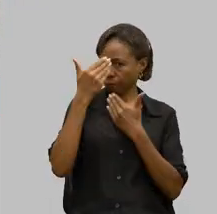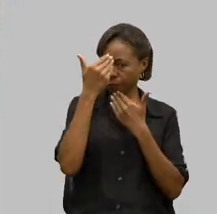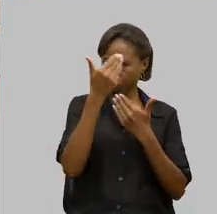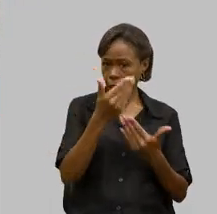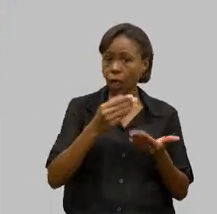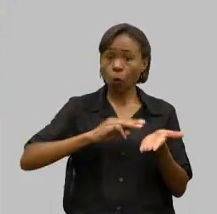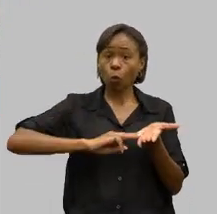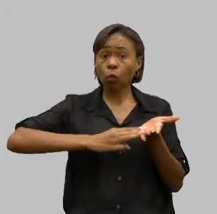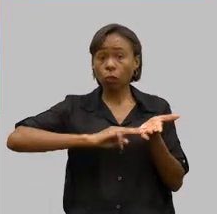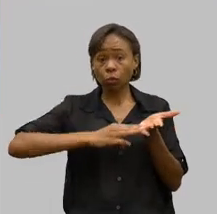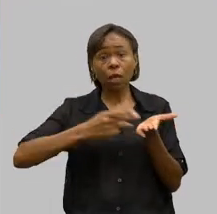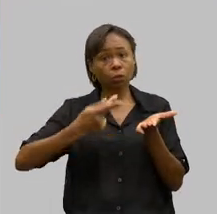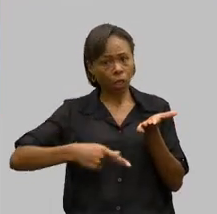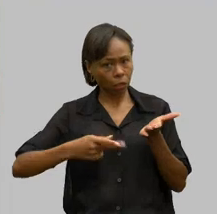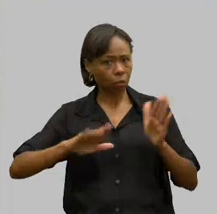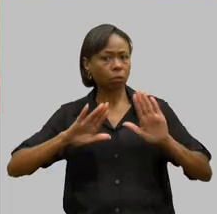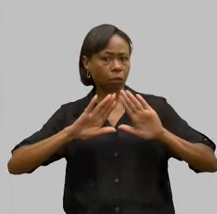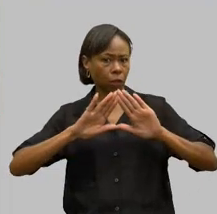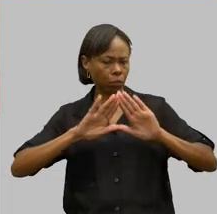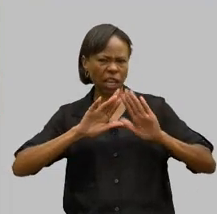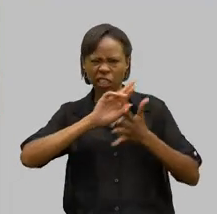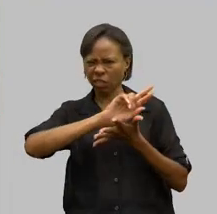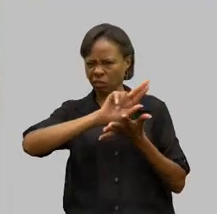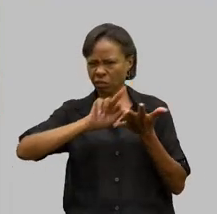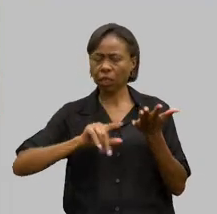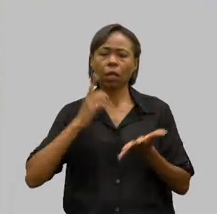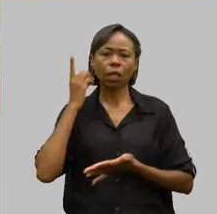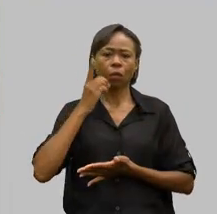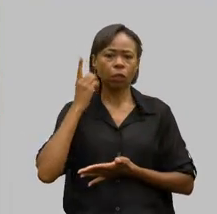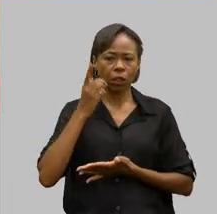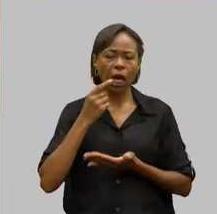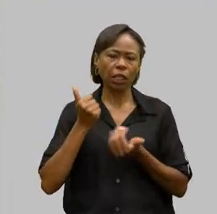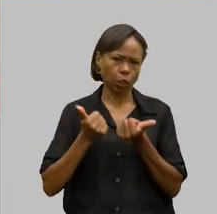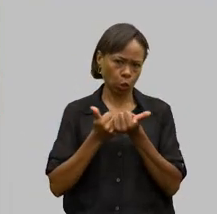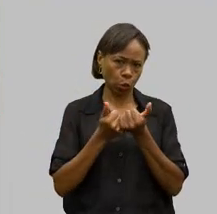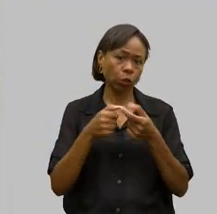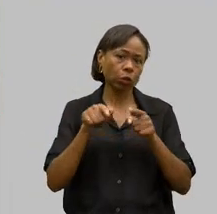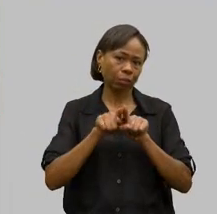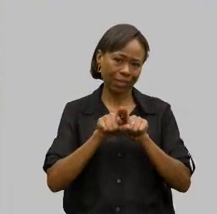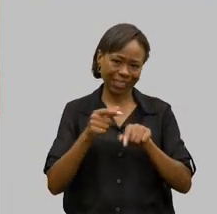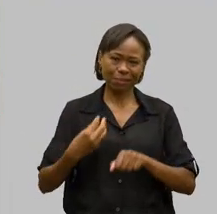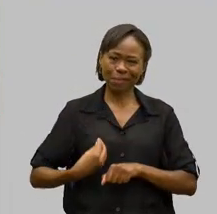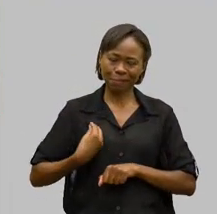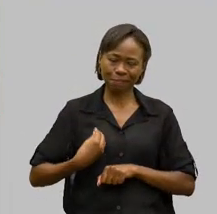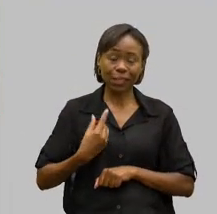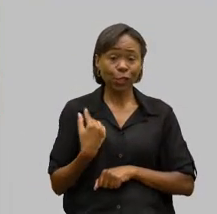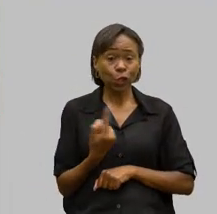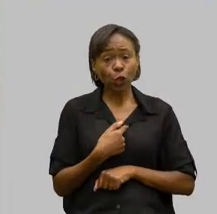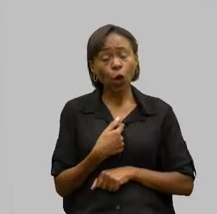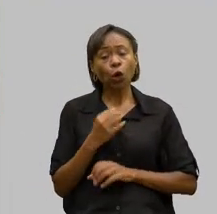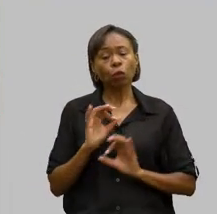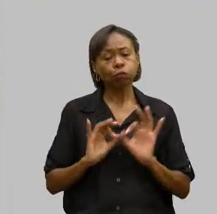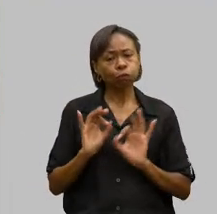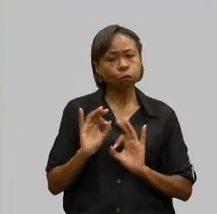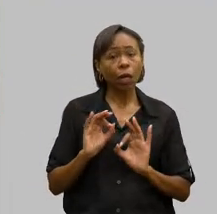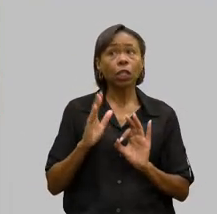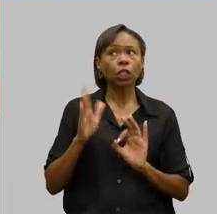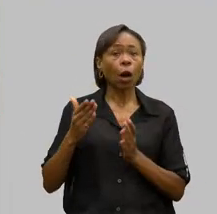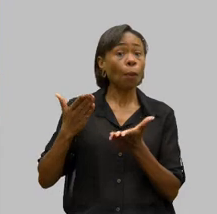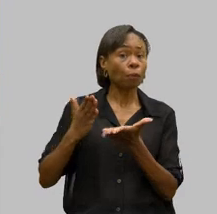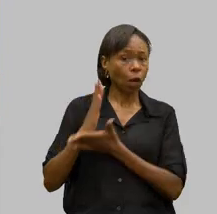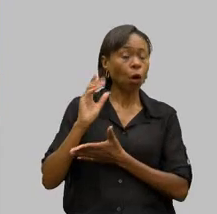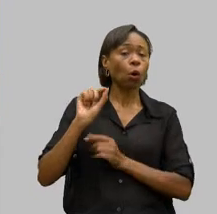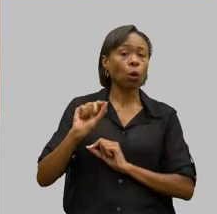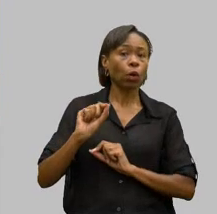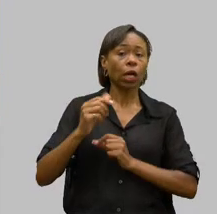membros dessa casa, de vários deputados, assessores que estão participando para a gente tentar construir algo que já está aprovado, um concurso para a